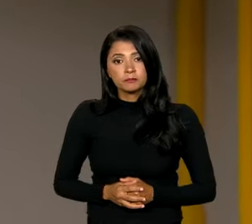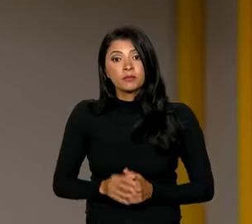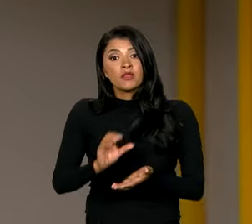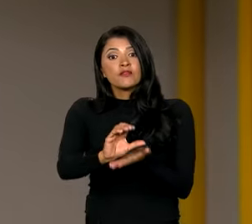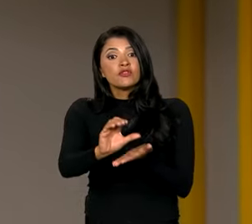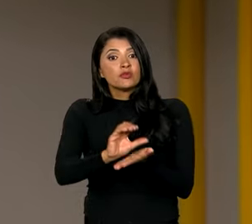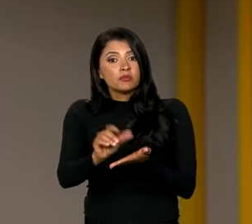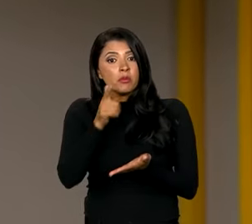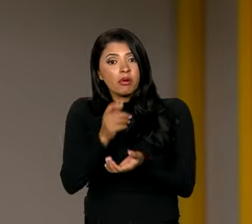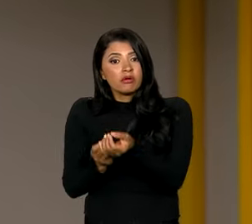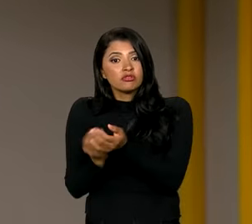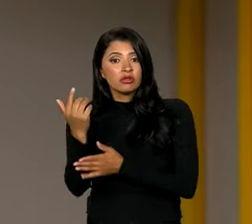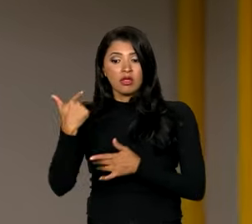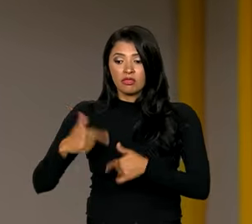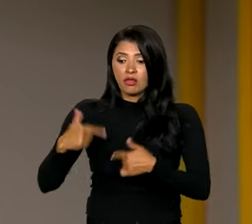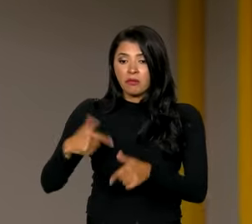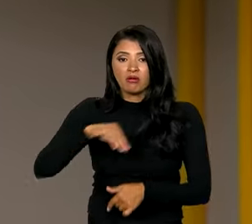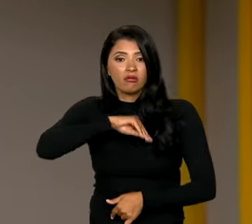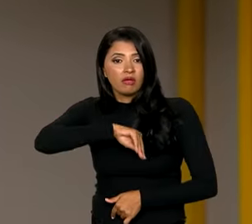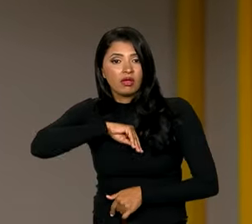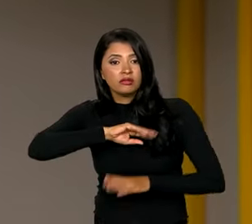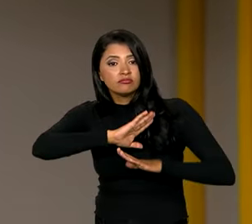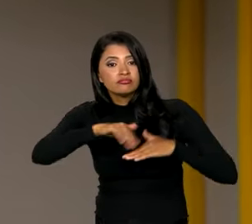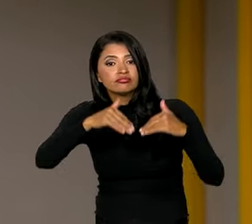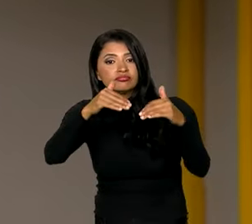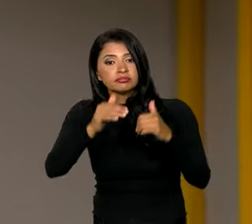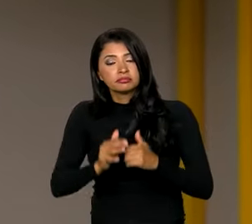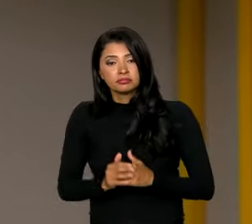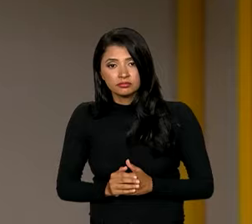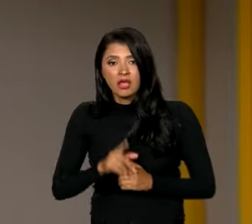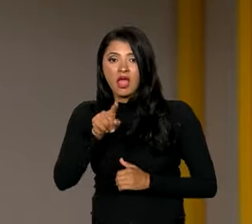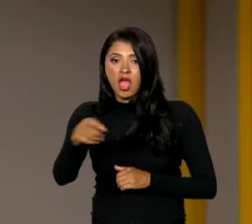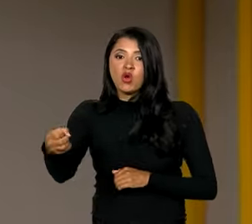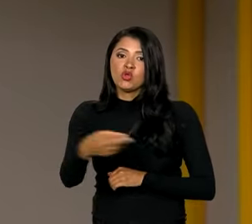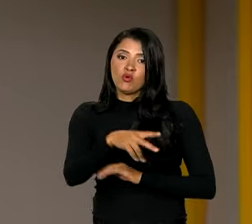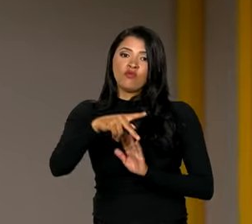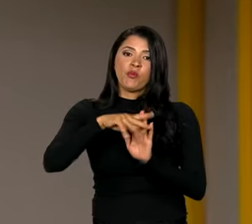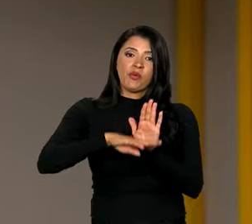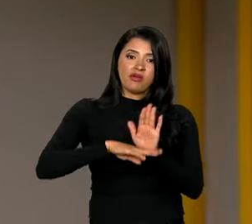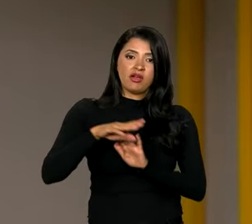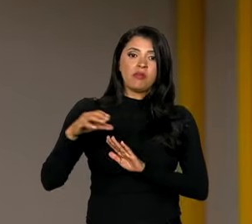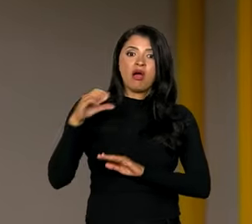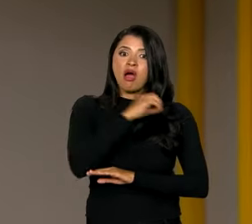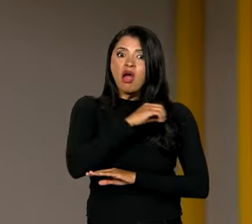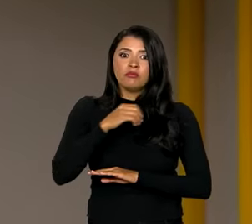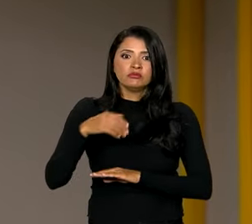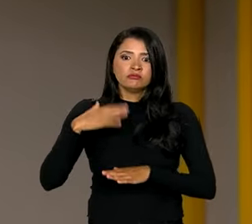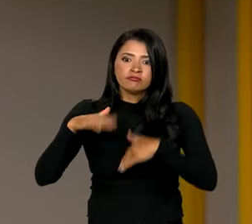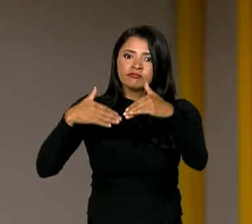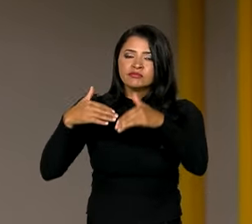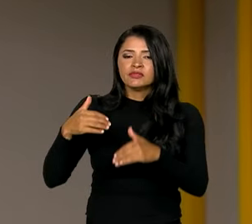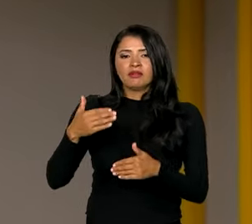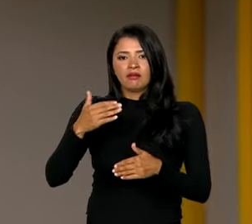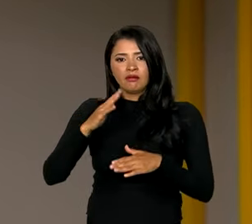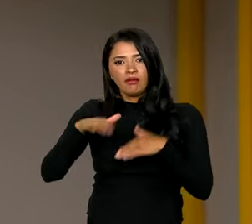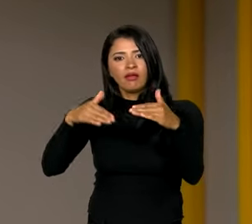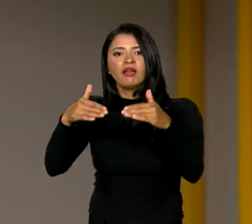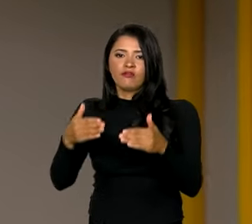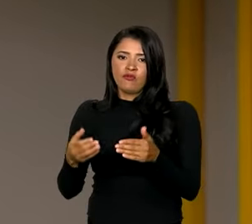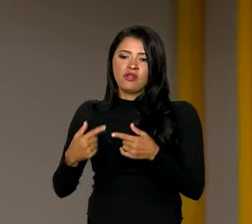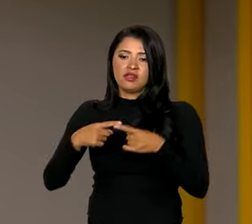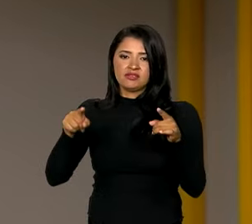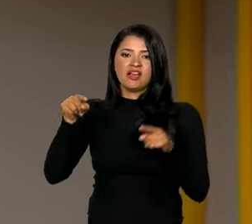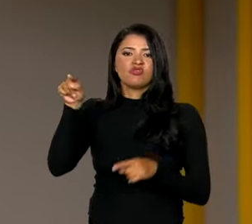Investir para gerar emprego, renda e desenvolvimento. Esse é o novo programa de aceleração do crescimento que foi lançado hoje no